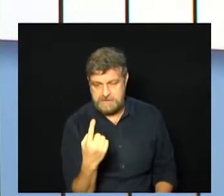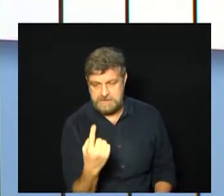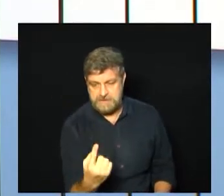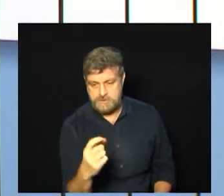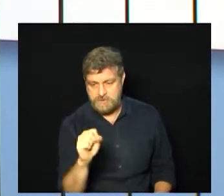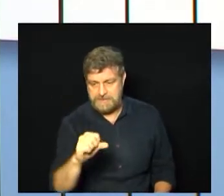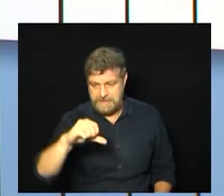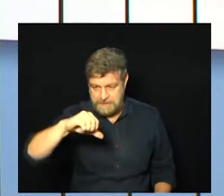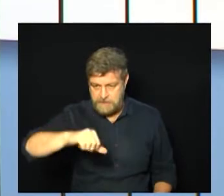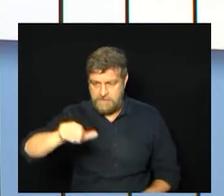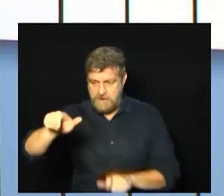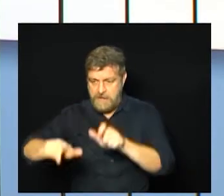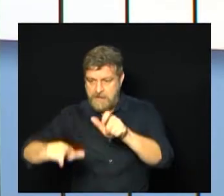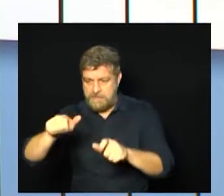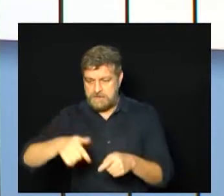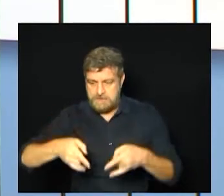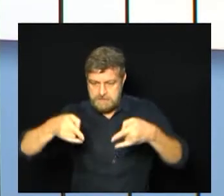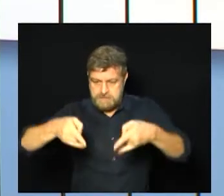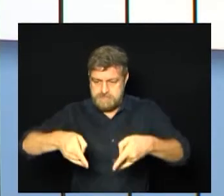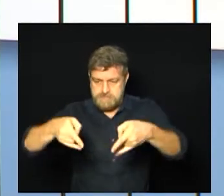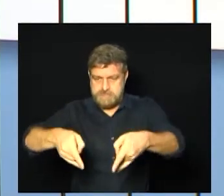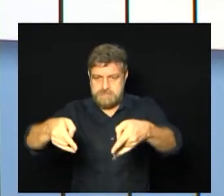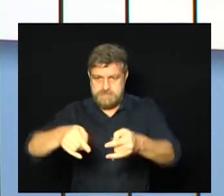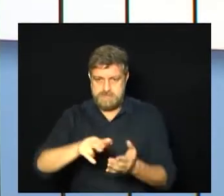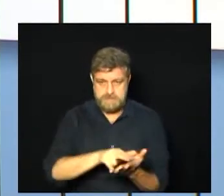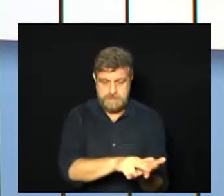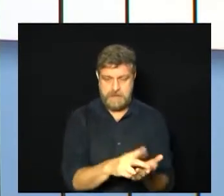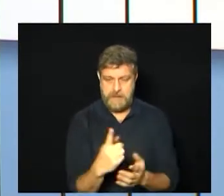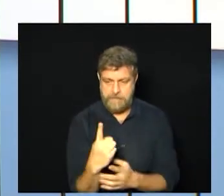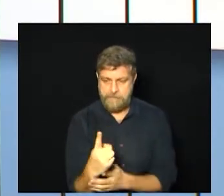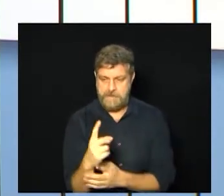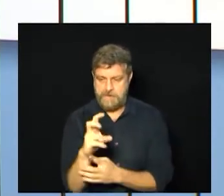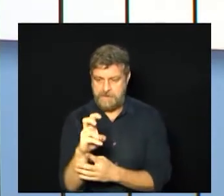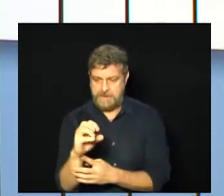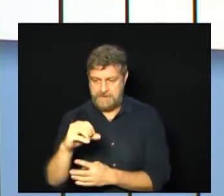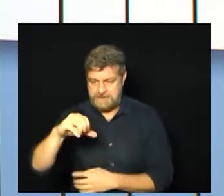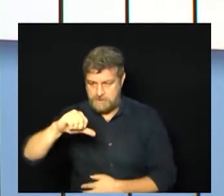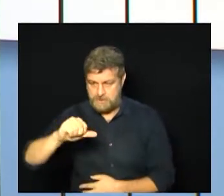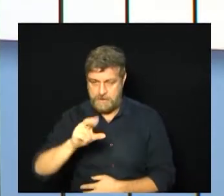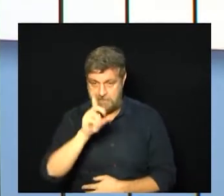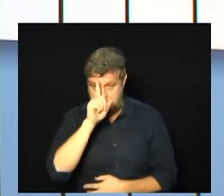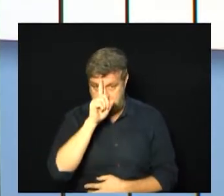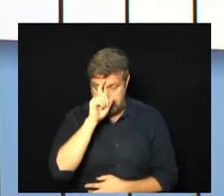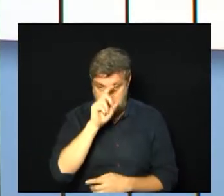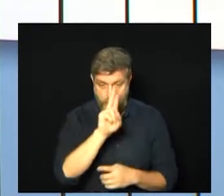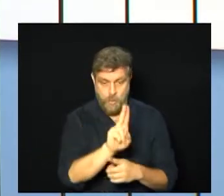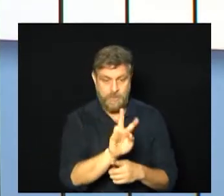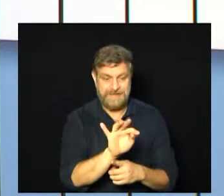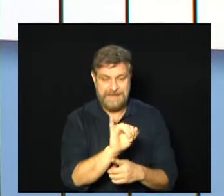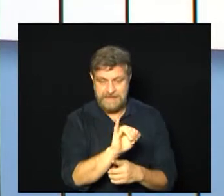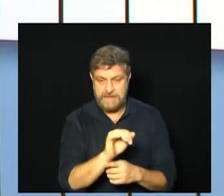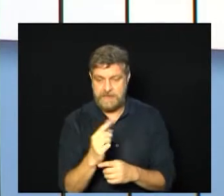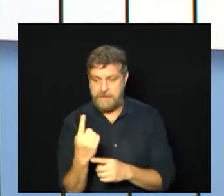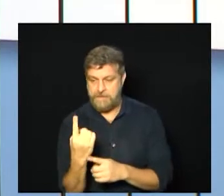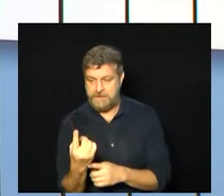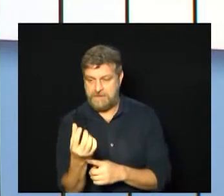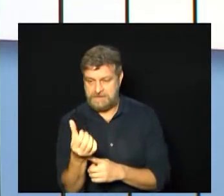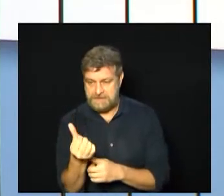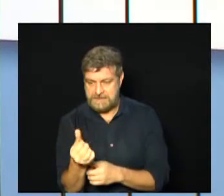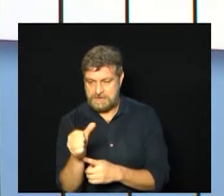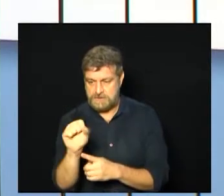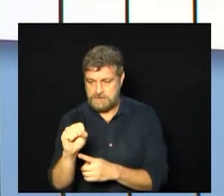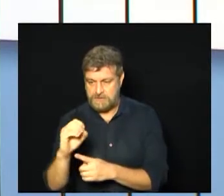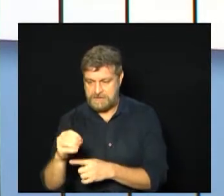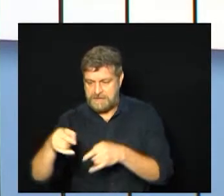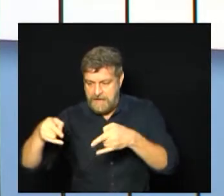3.189 pacientes estavam internados, 1.509 em UTIs Covid e ainda 1.680